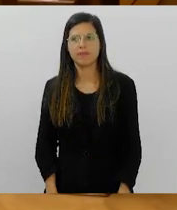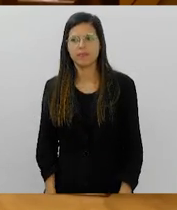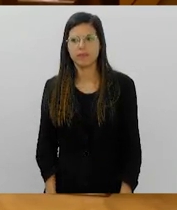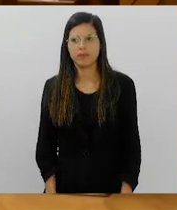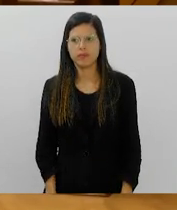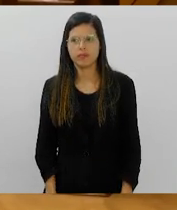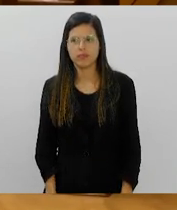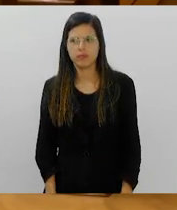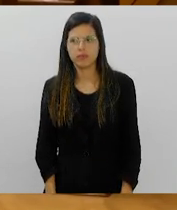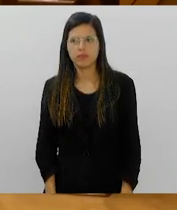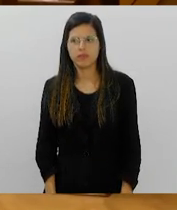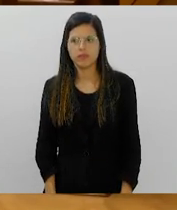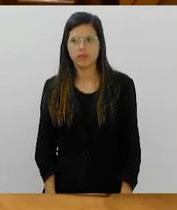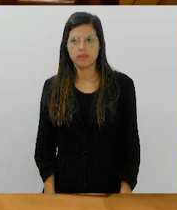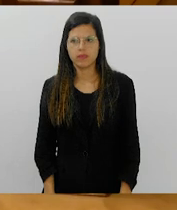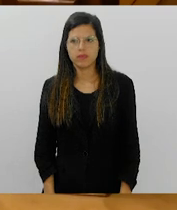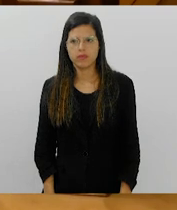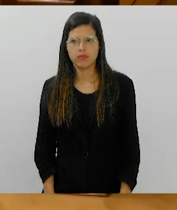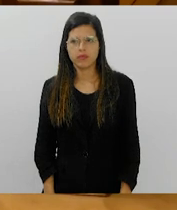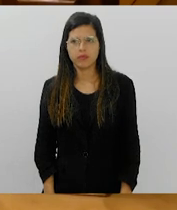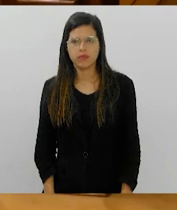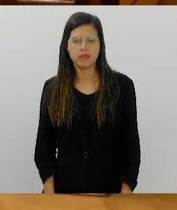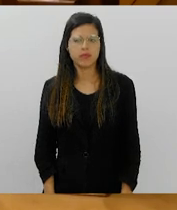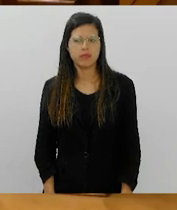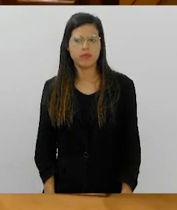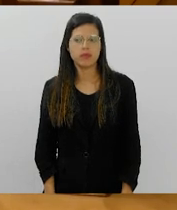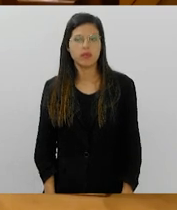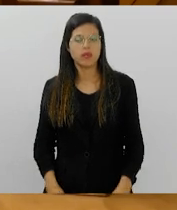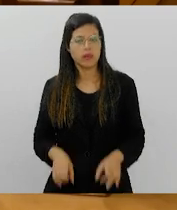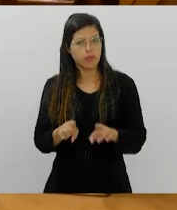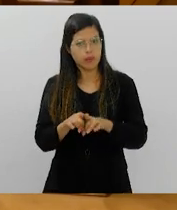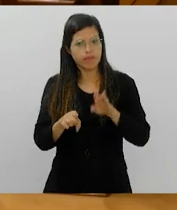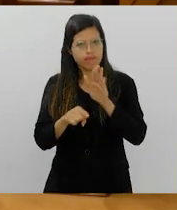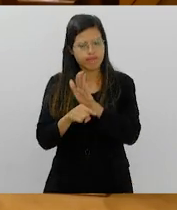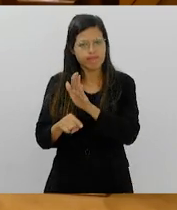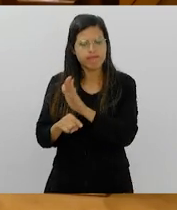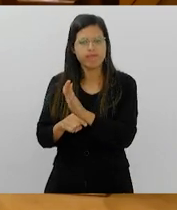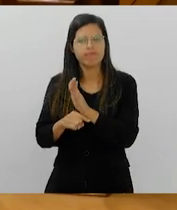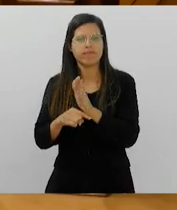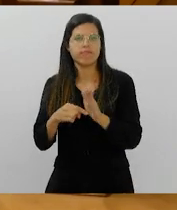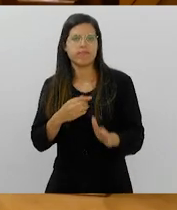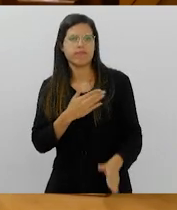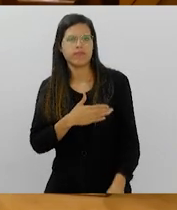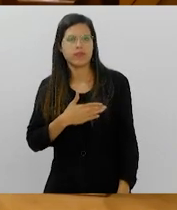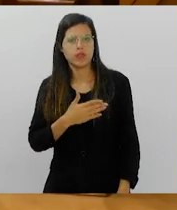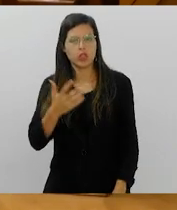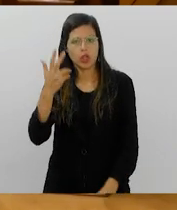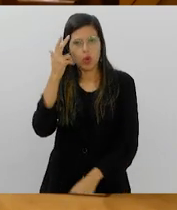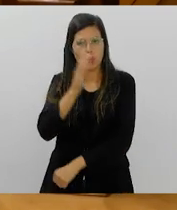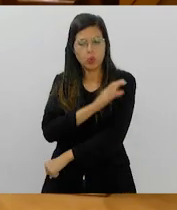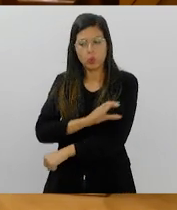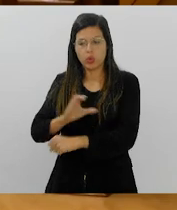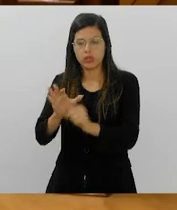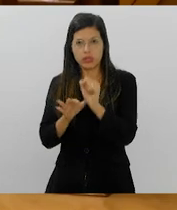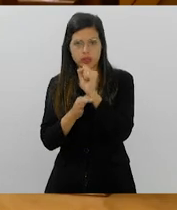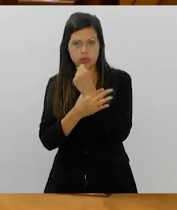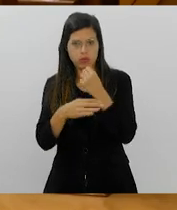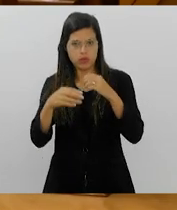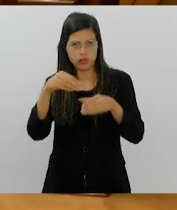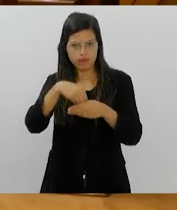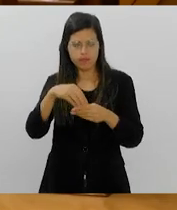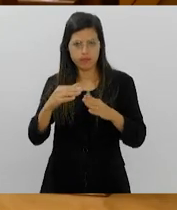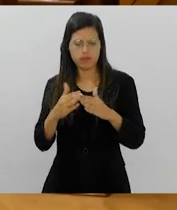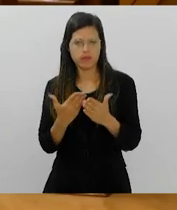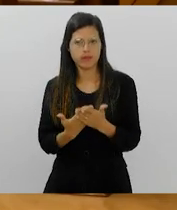em benefício do bem-estar e da cultura de segurança nas escolas. Eu hoje, como foi